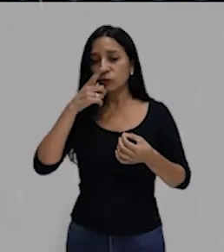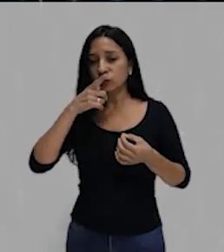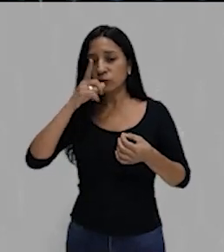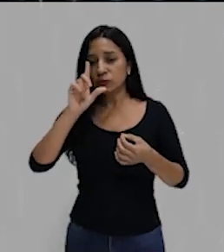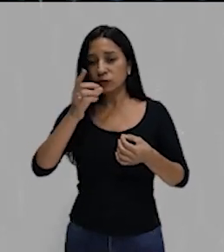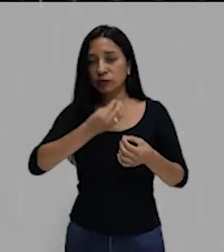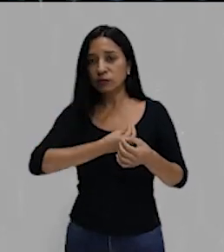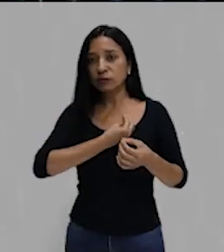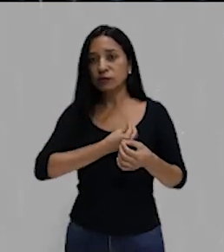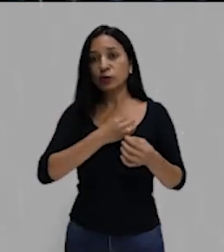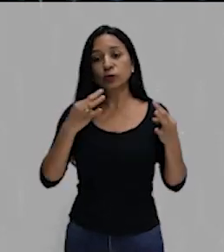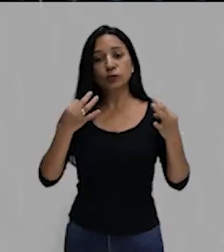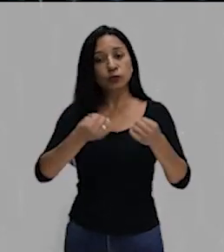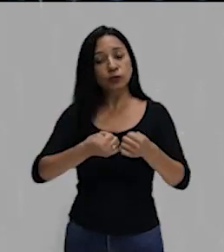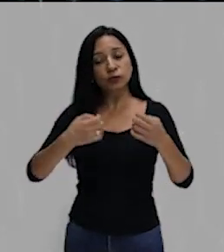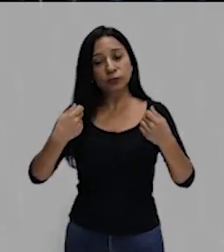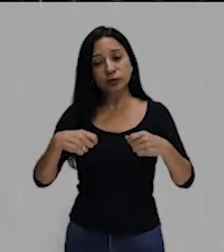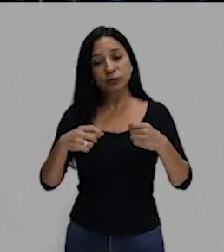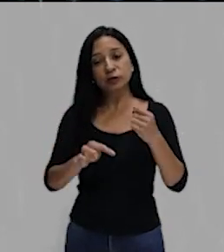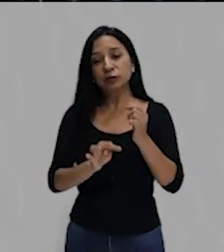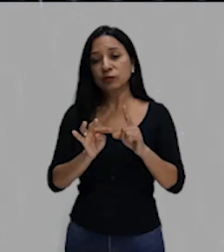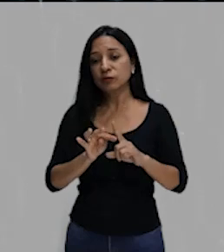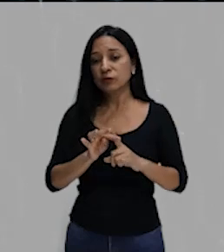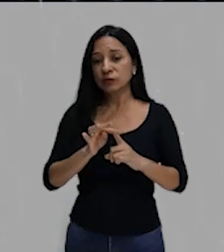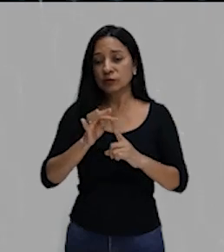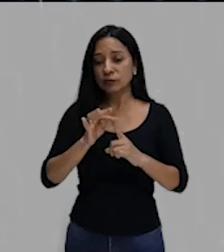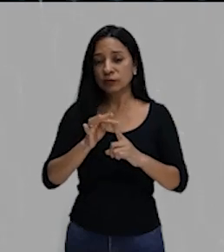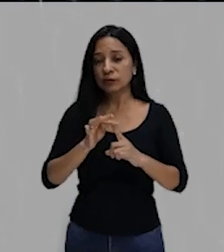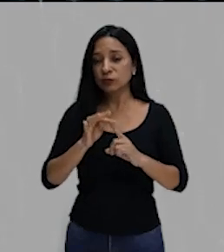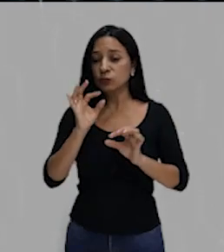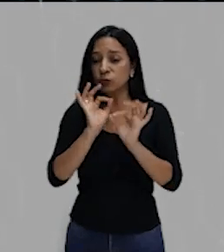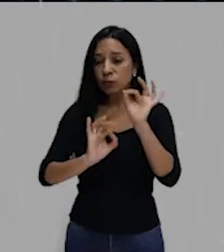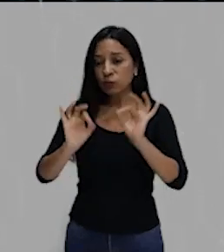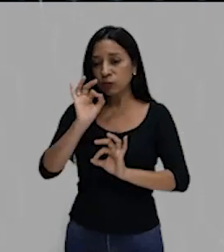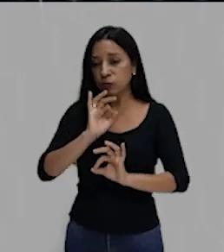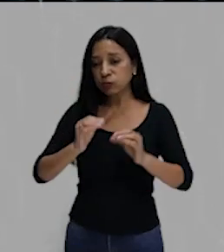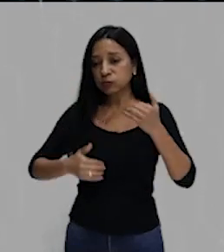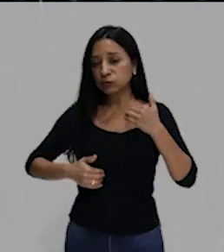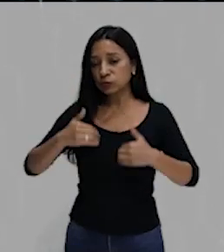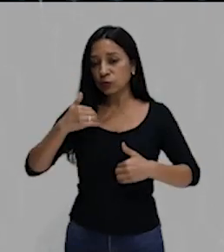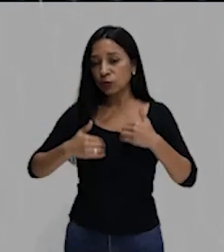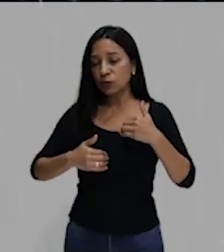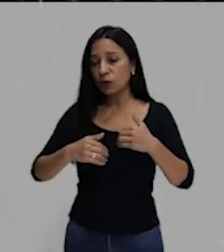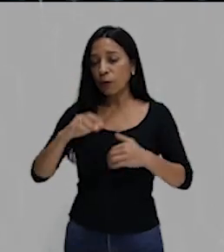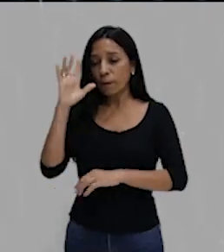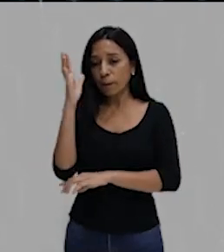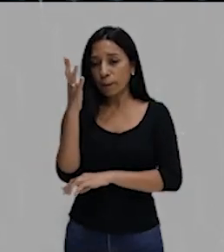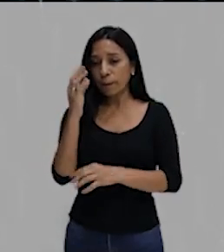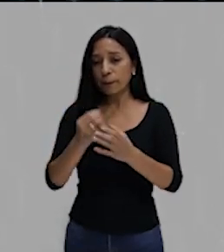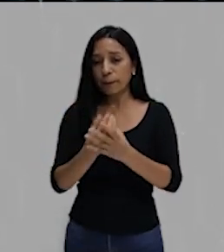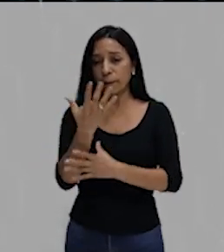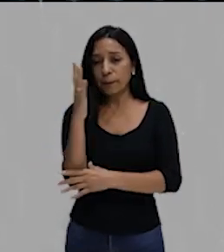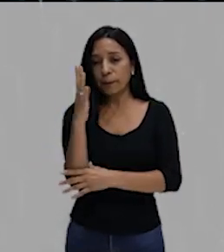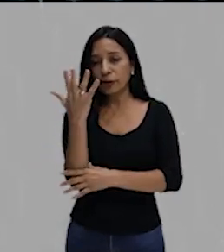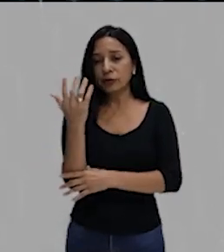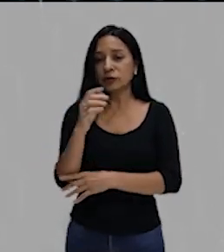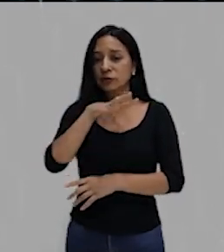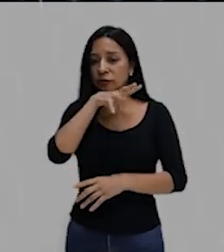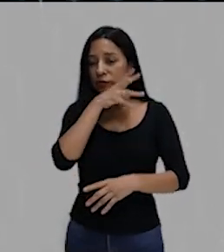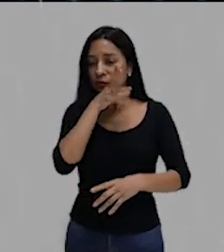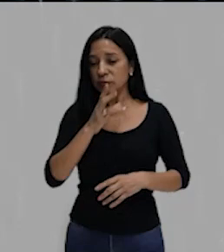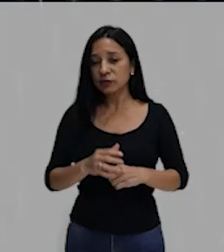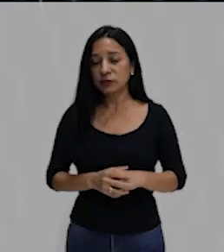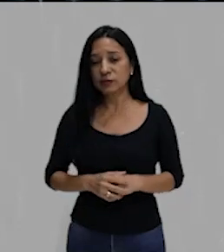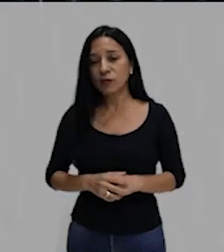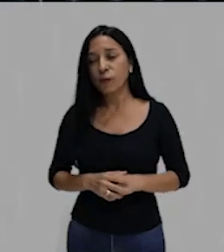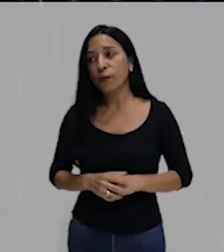nós precisamos de uma temperatura ideal para o funcionamento do nosso organismo. Plantas, animais e por aí vai. Então, o aquecimento